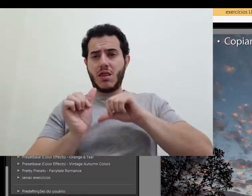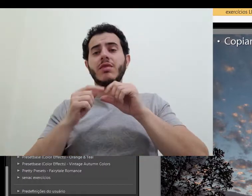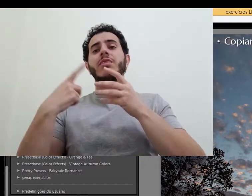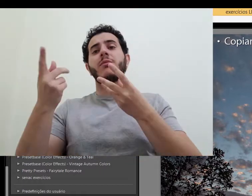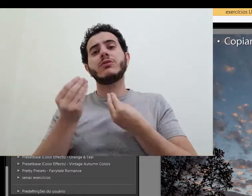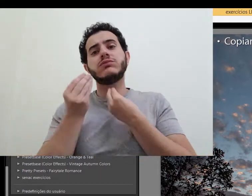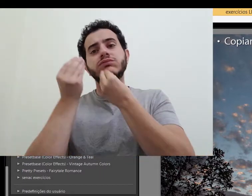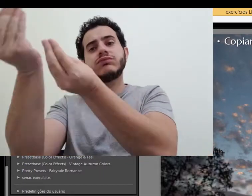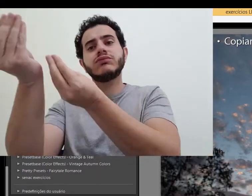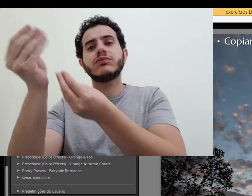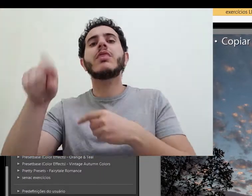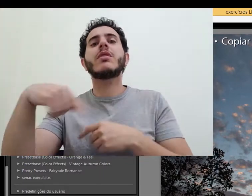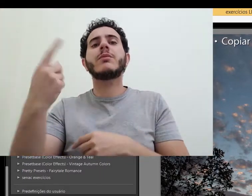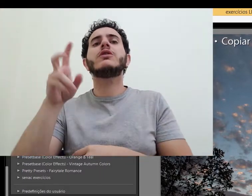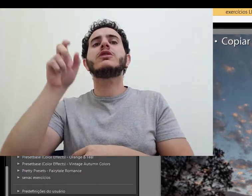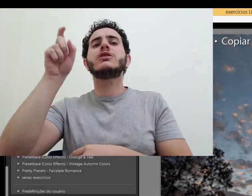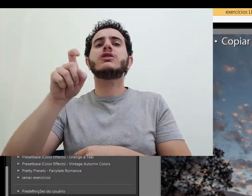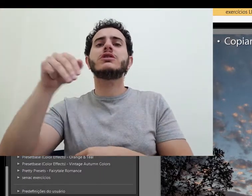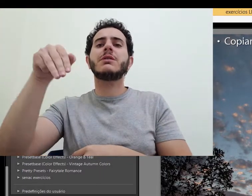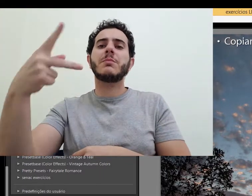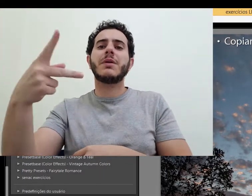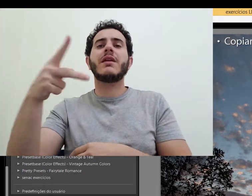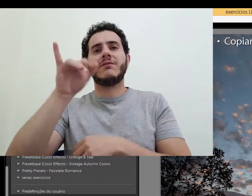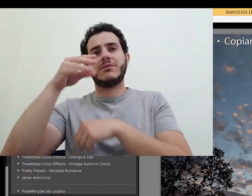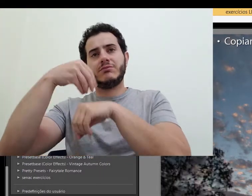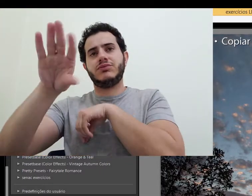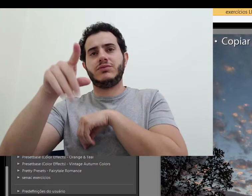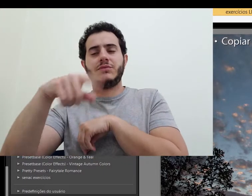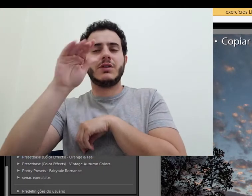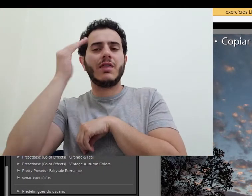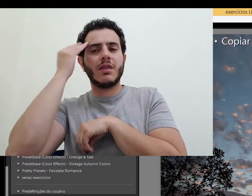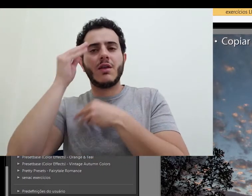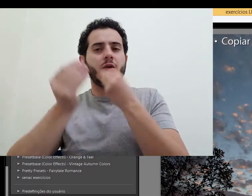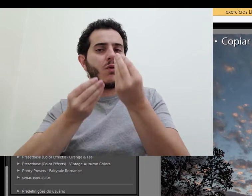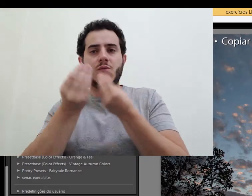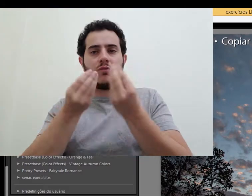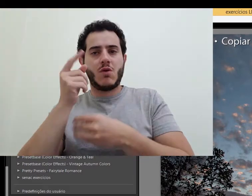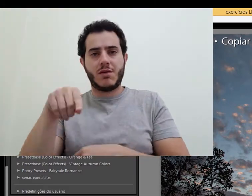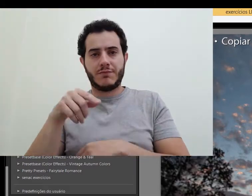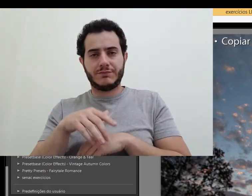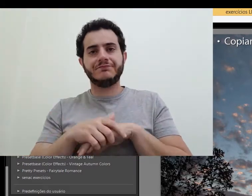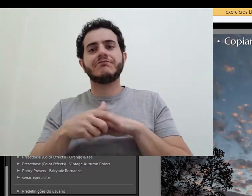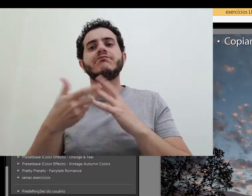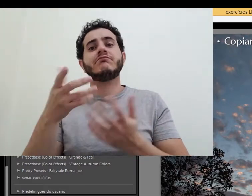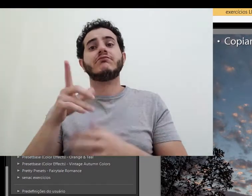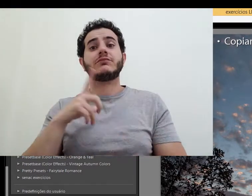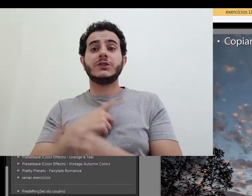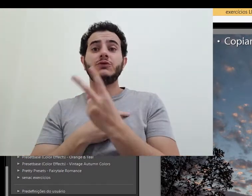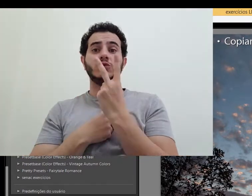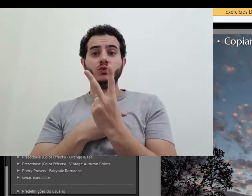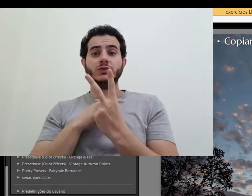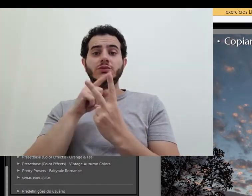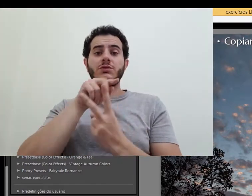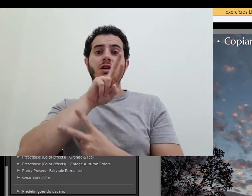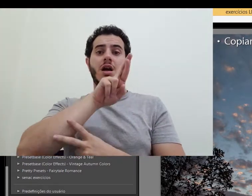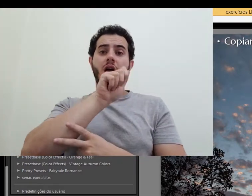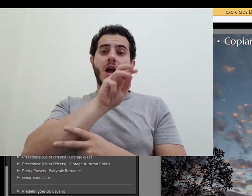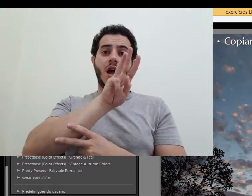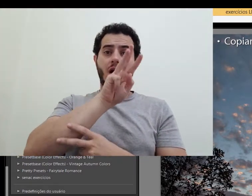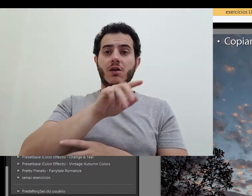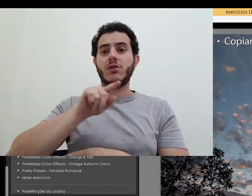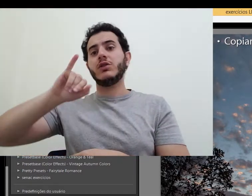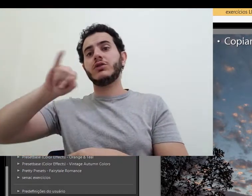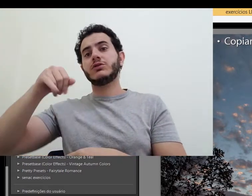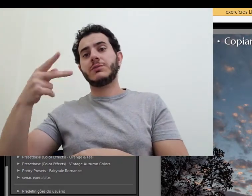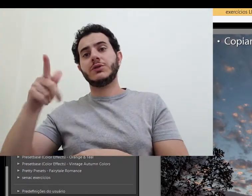ver o que é. Bom, legal, estou aqui com as duas fotos cruas. Essa aqui é o JPEG e essa aqui é o RAW, ok? Então,